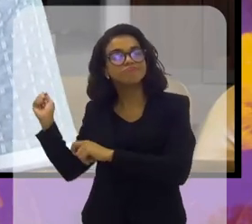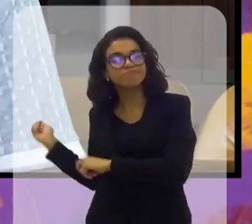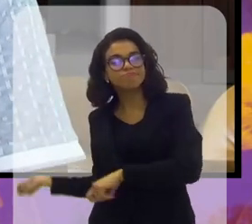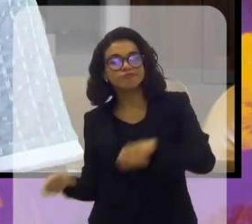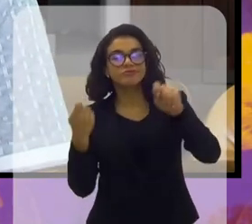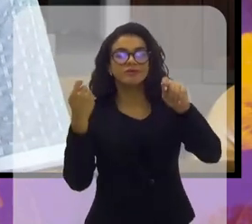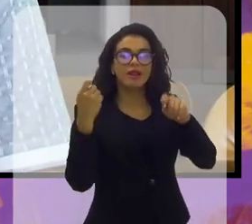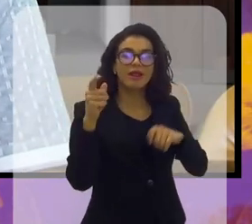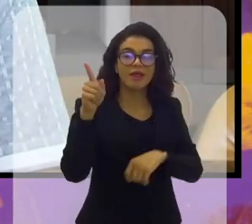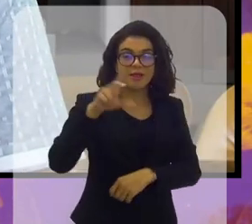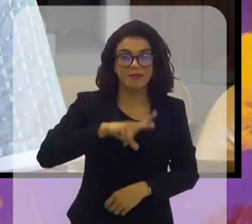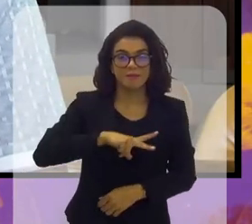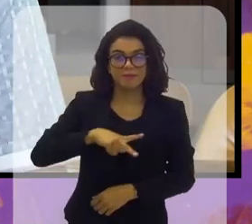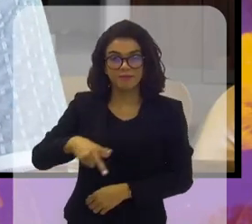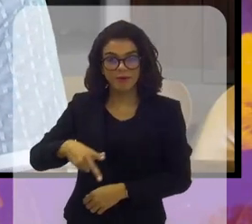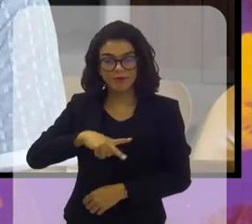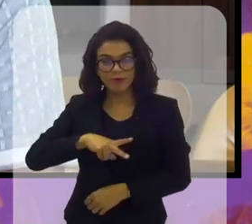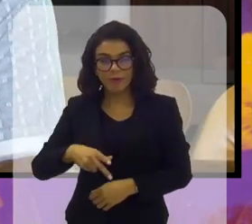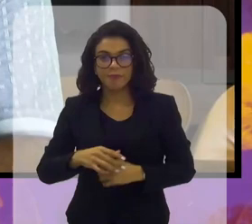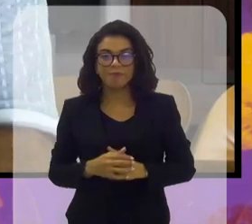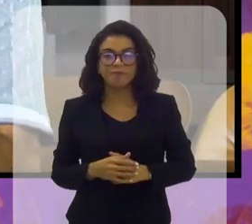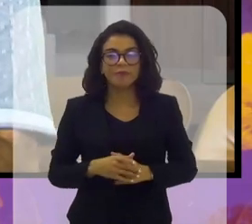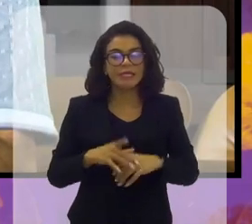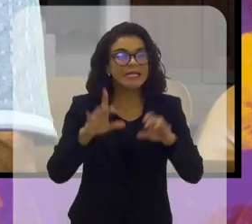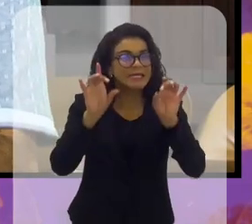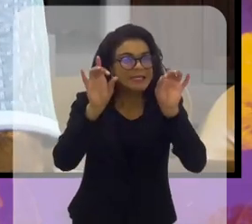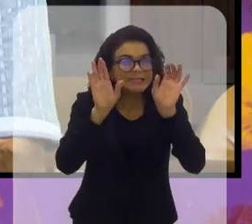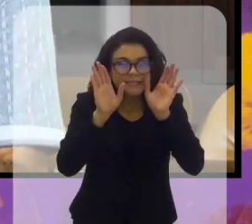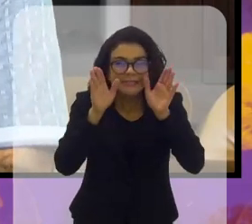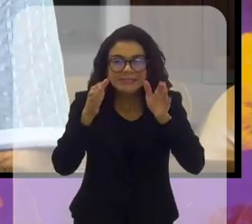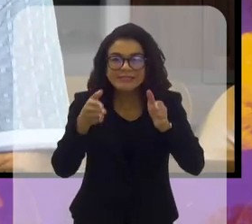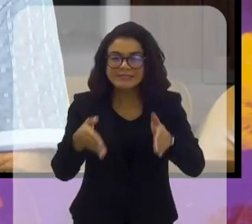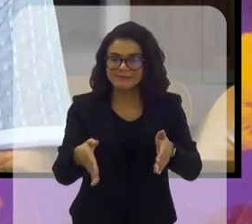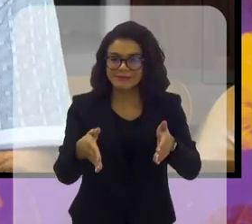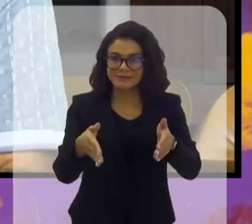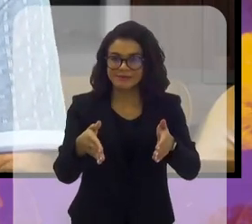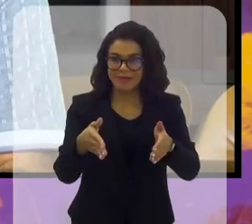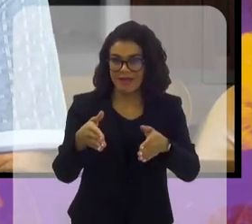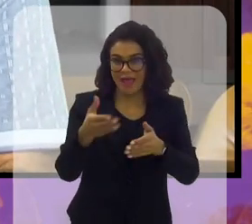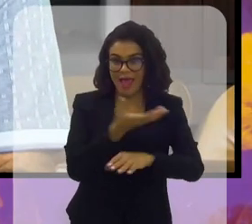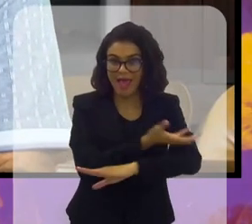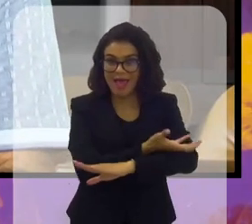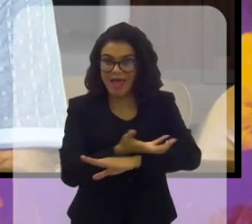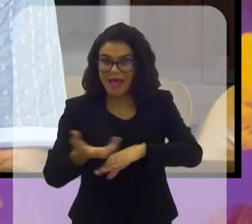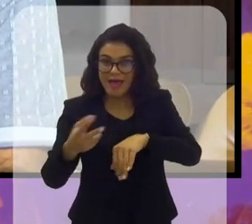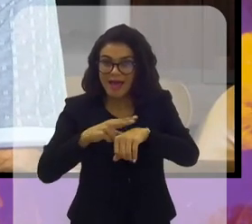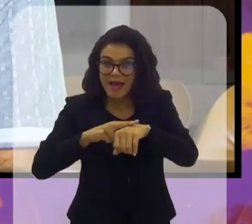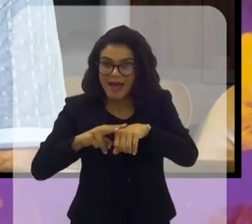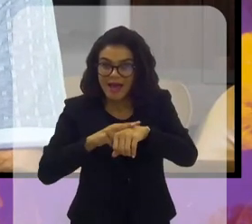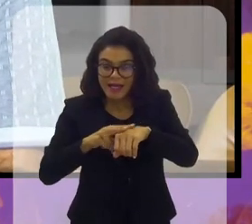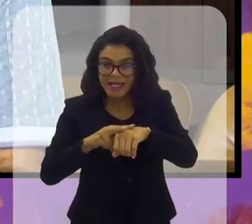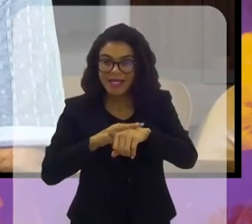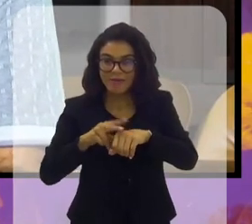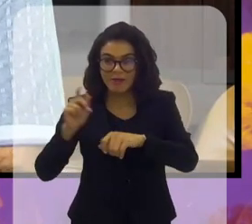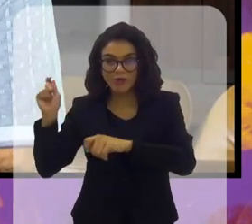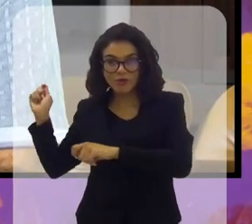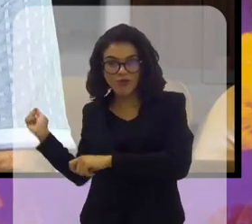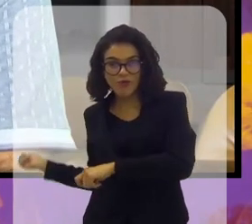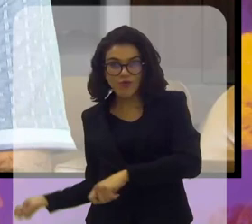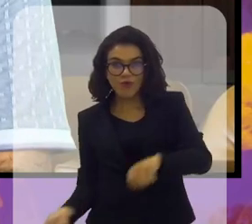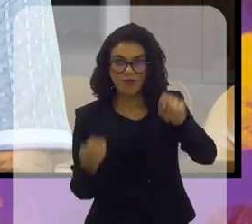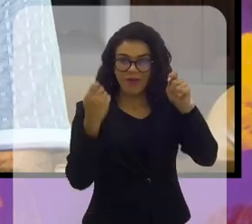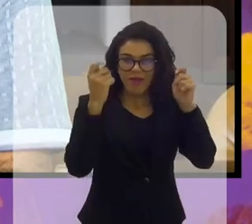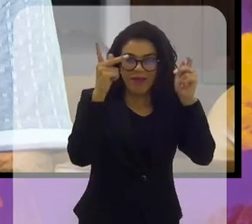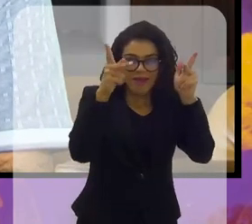em Portugal. Eu pergunto para você, especificamente, tecnicamente, a grama do campo de golfe é a